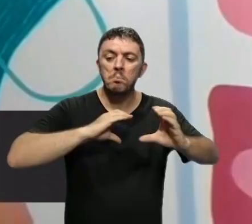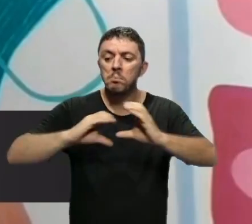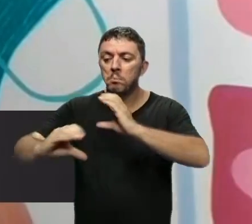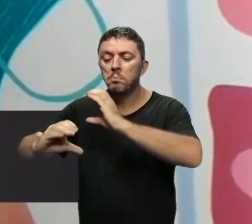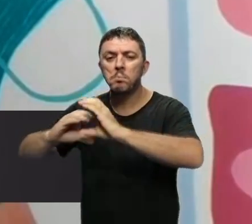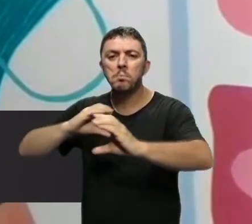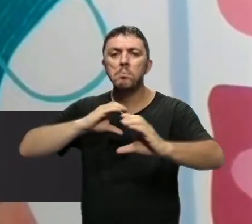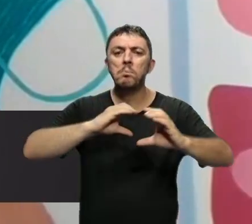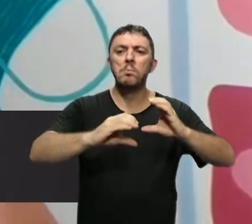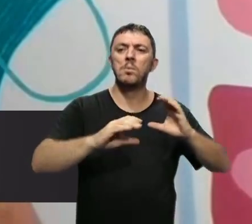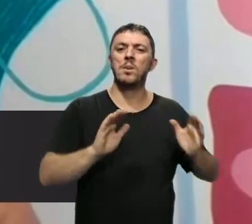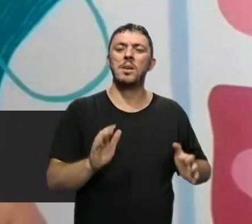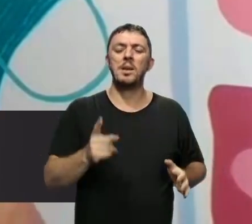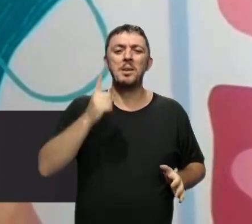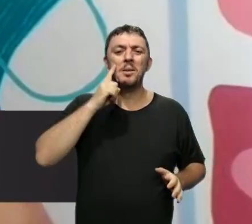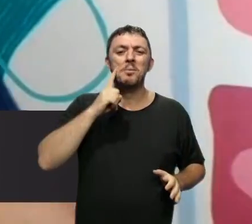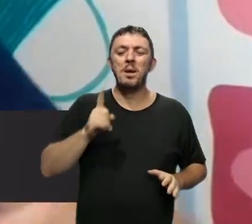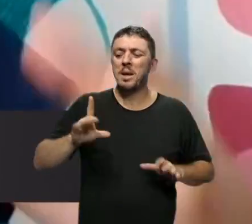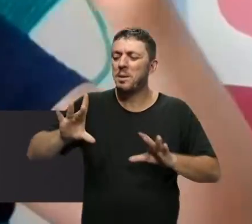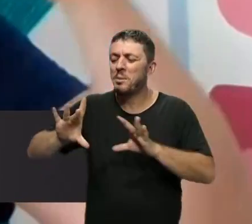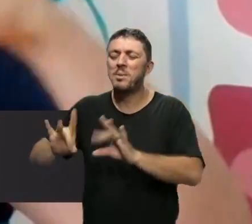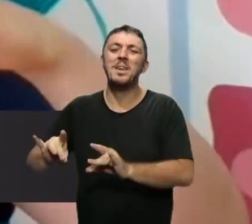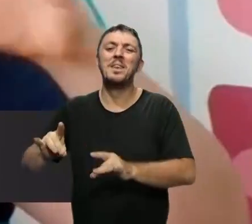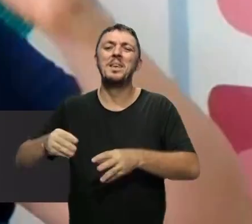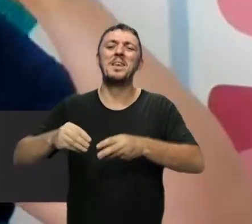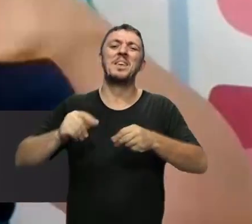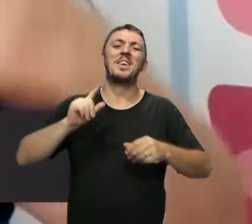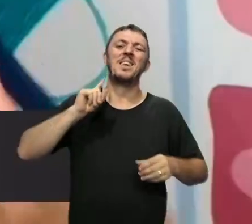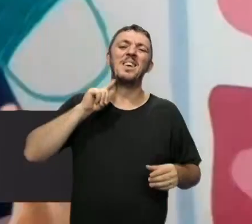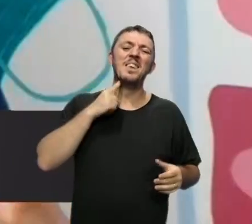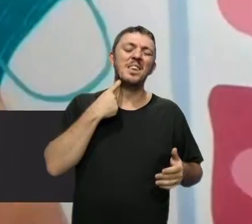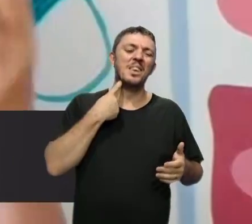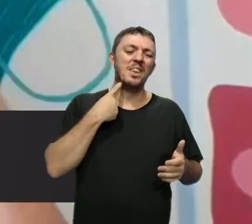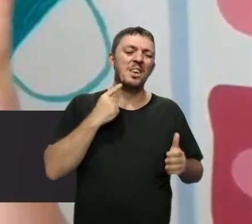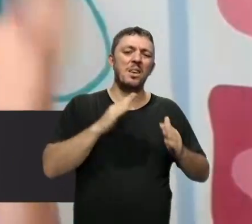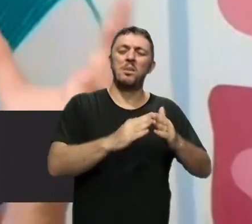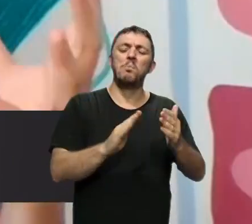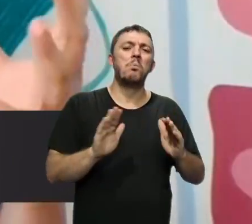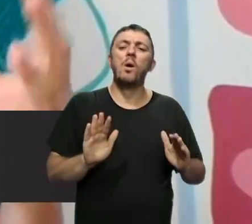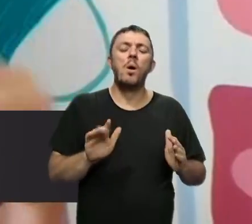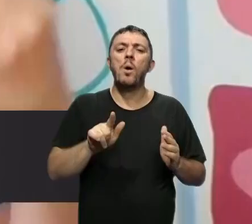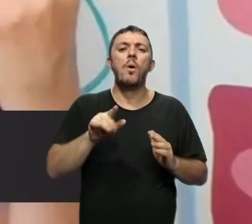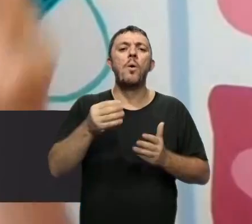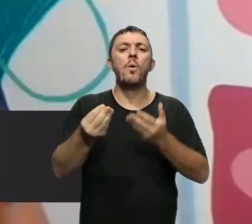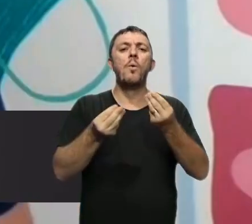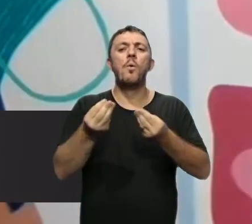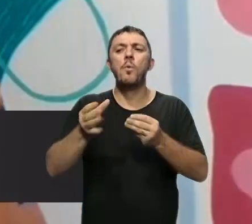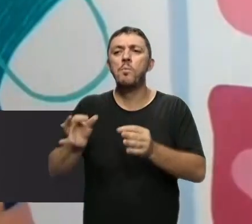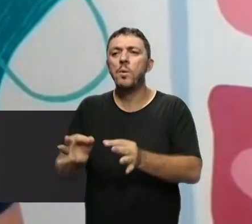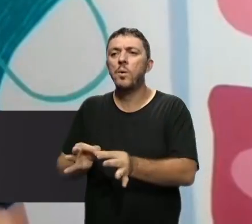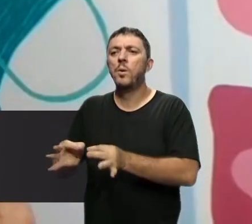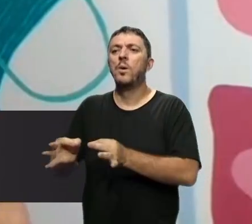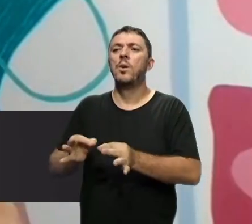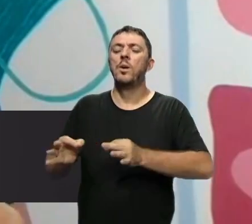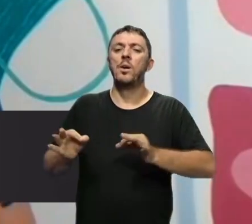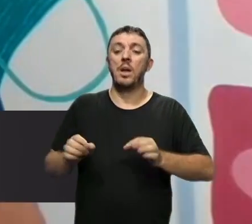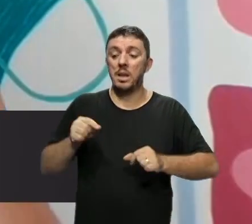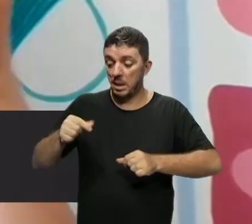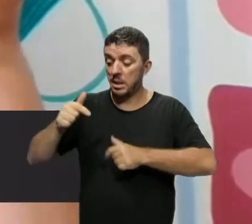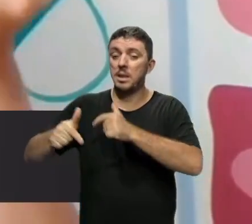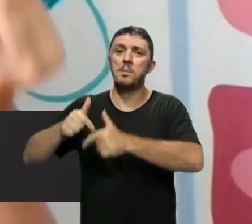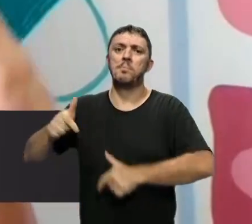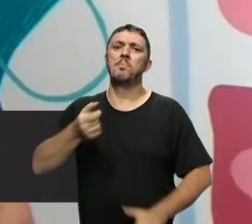porque pisou na lama, pulou na lama, que aí eu vou sujar a escola inteira. Não, como é que a gente consegue organizar para o trabalho ser bem